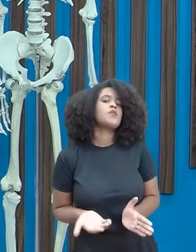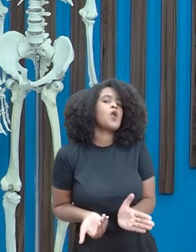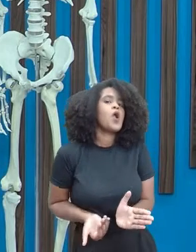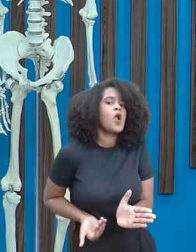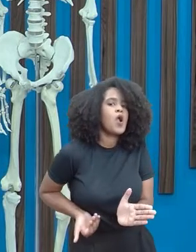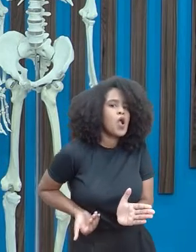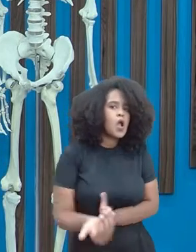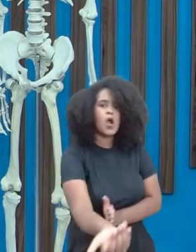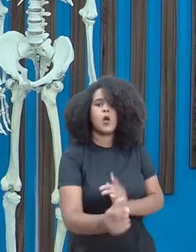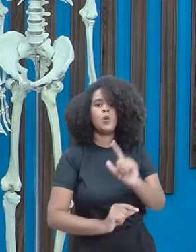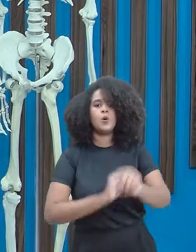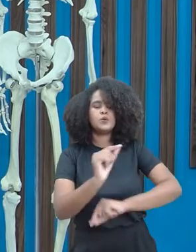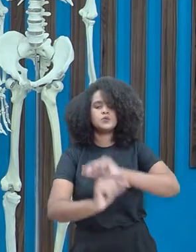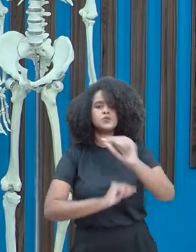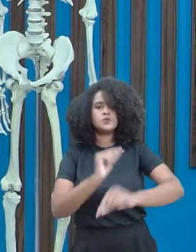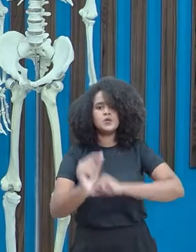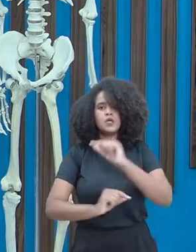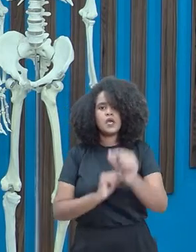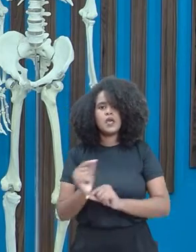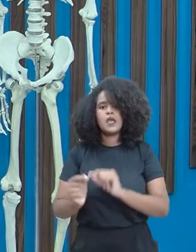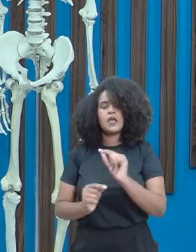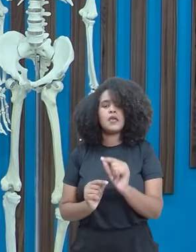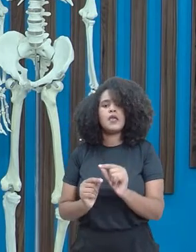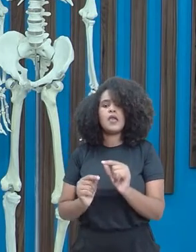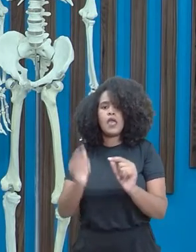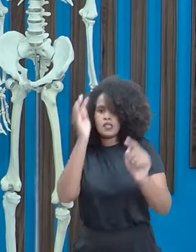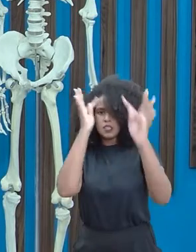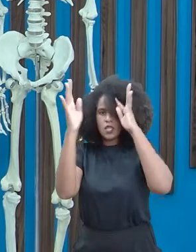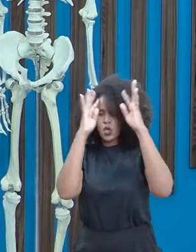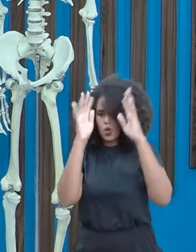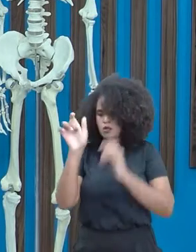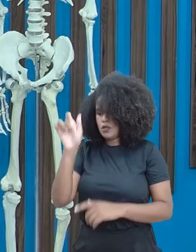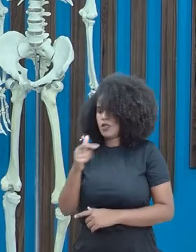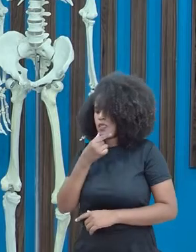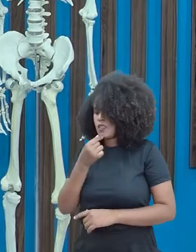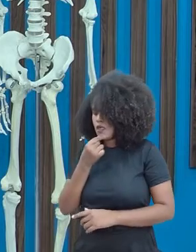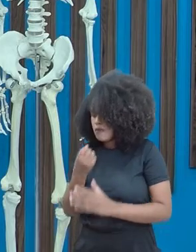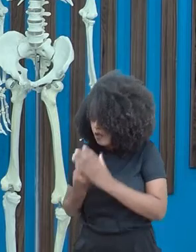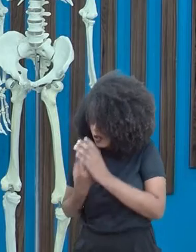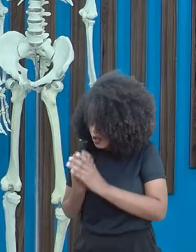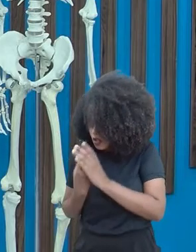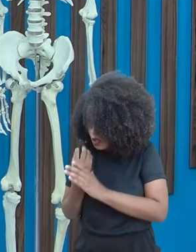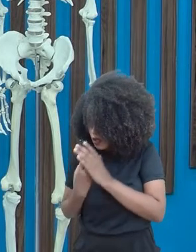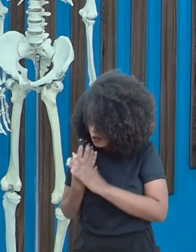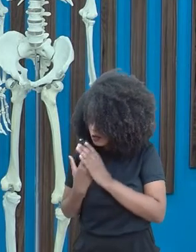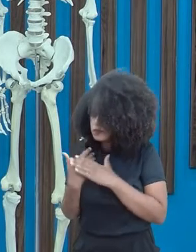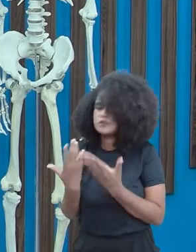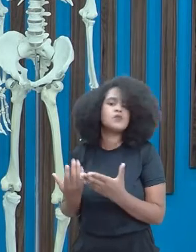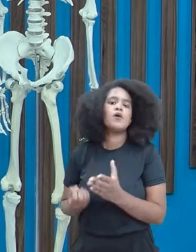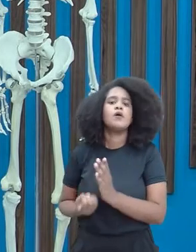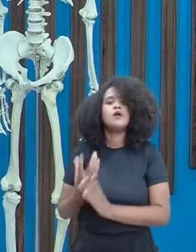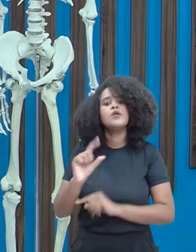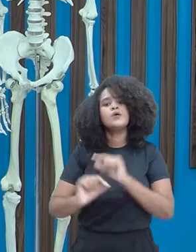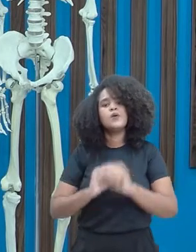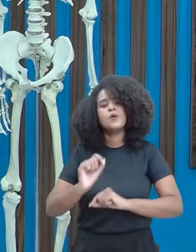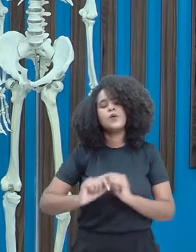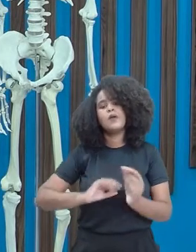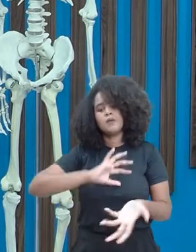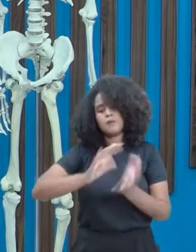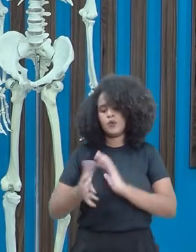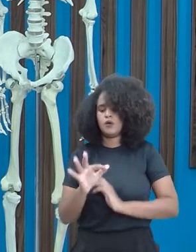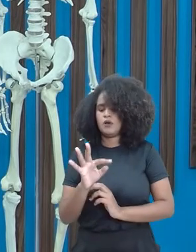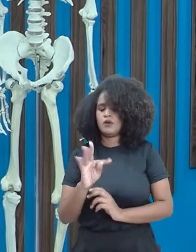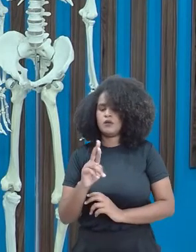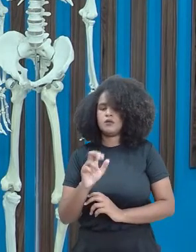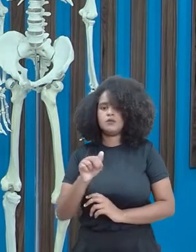os primeiros, vamos dizer assim, os primeiros pensamentos de Darwin, e aí começa a surgir o transformismo, que diz